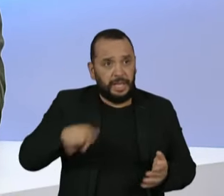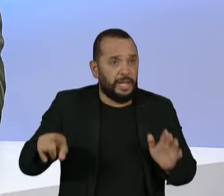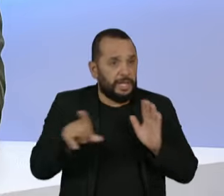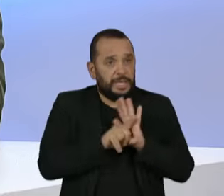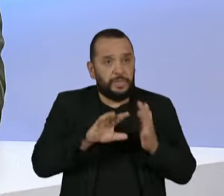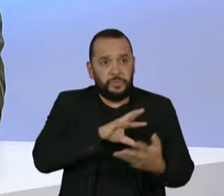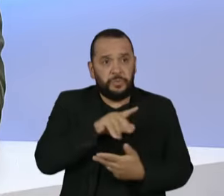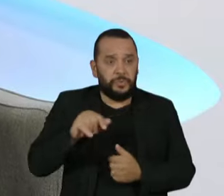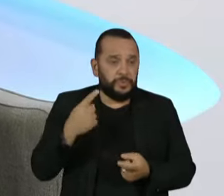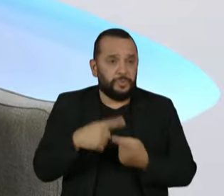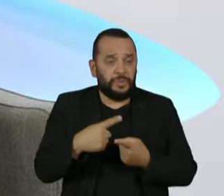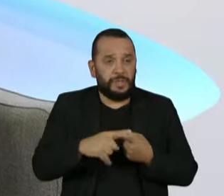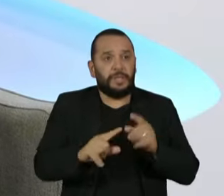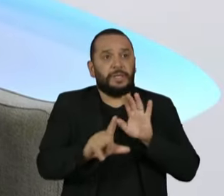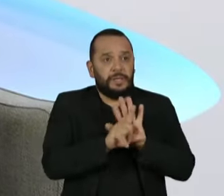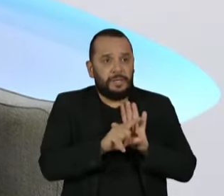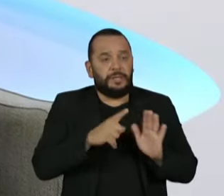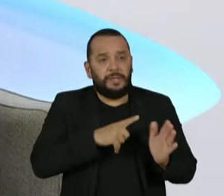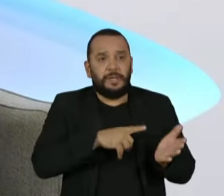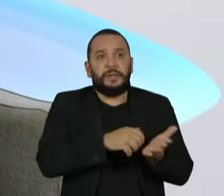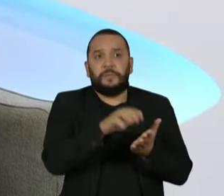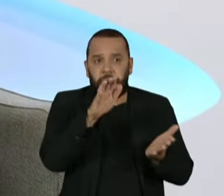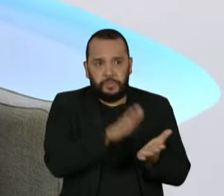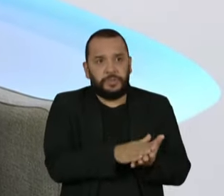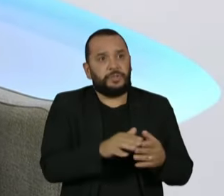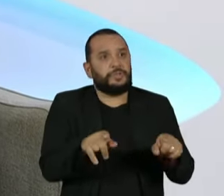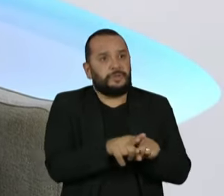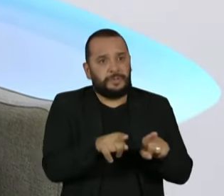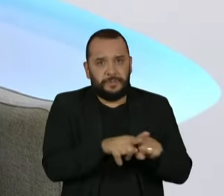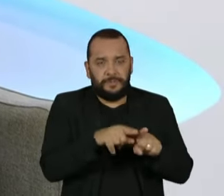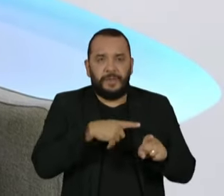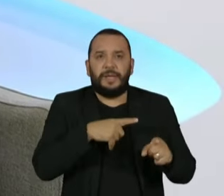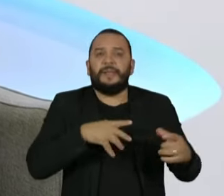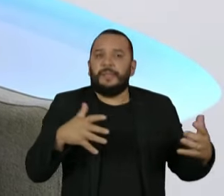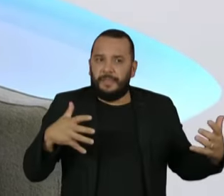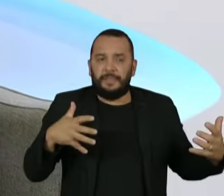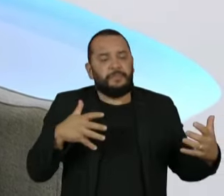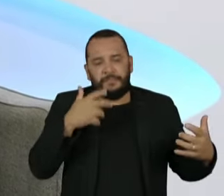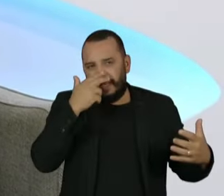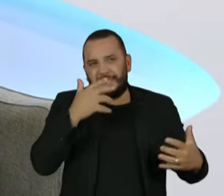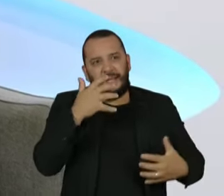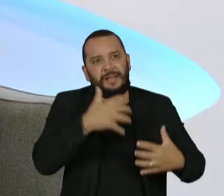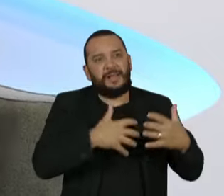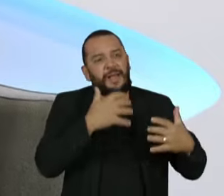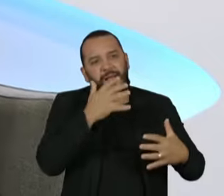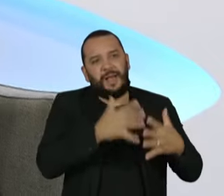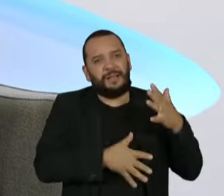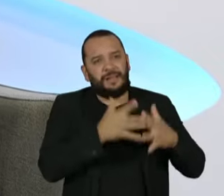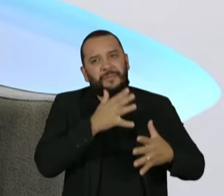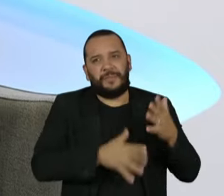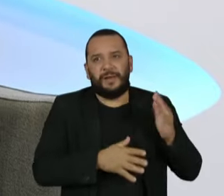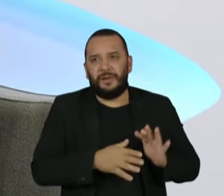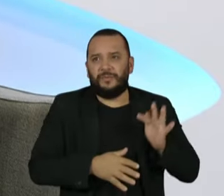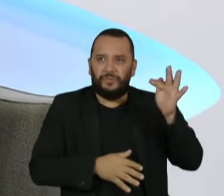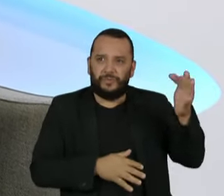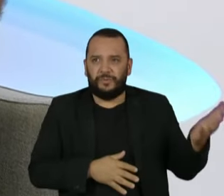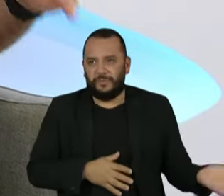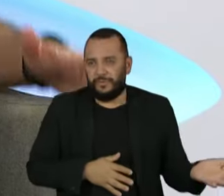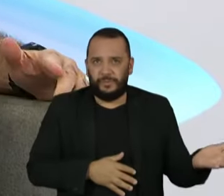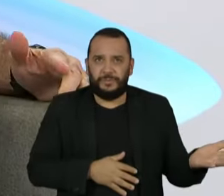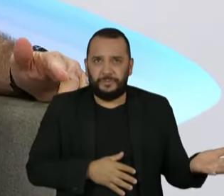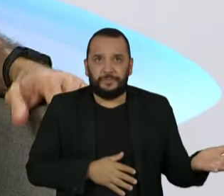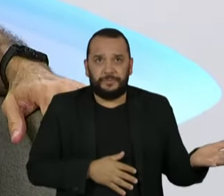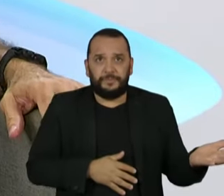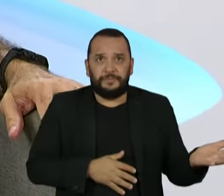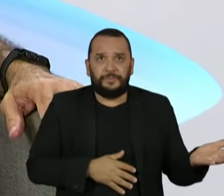tende a ser punitiva e travadora de futuros a regulação Trava a chegada do Futuro vamos manter o status qual aqui se